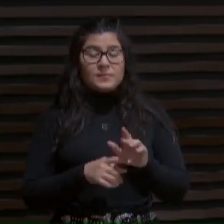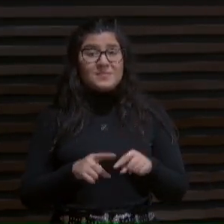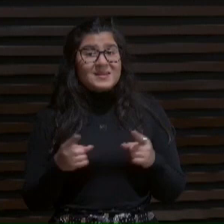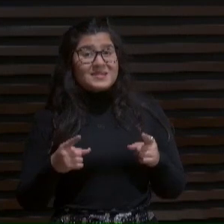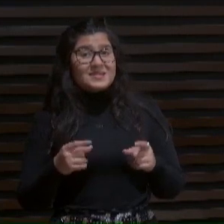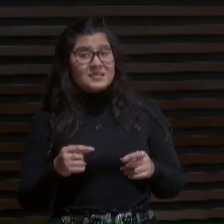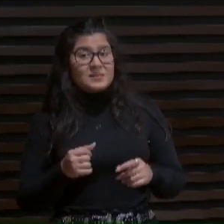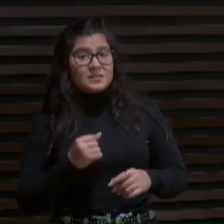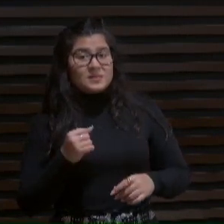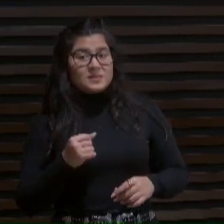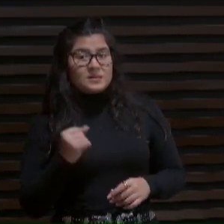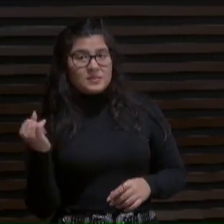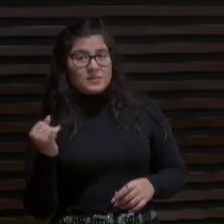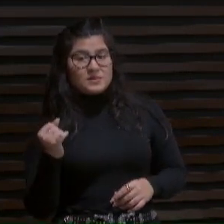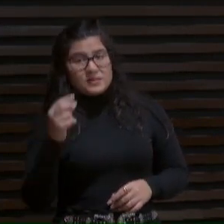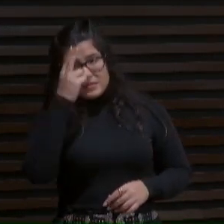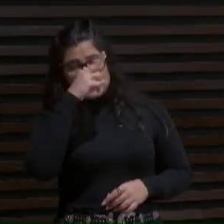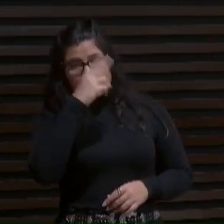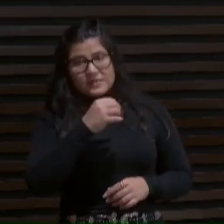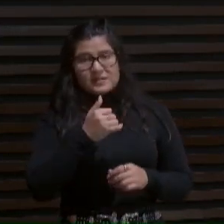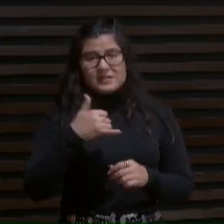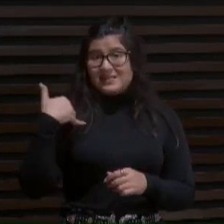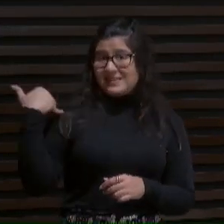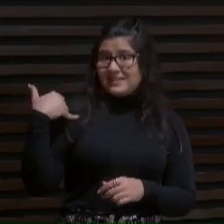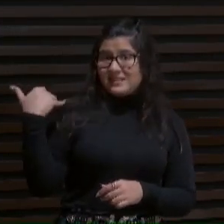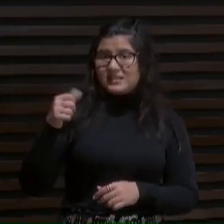enfatiza-se também a idade dela. E só um parênteses aqui,